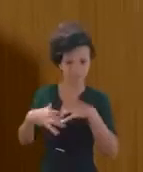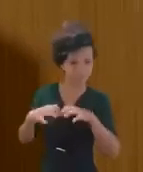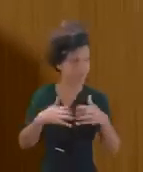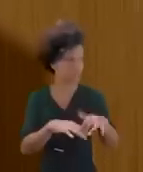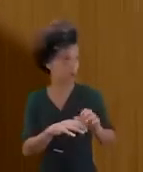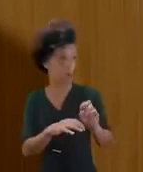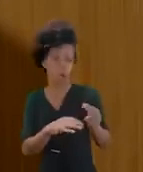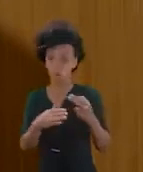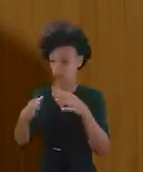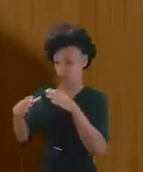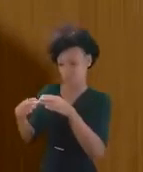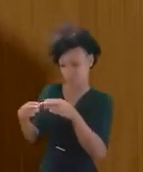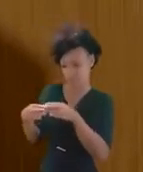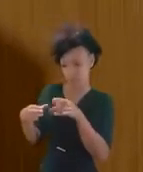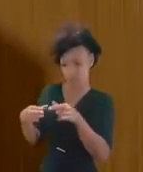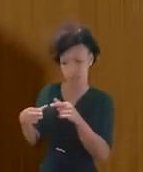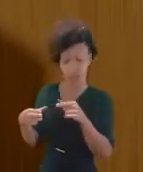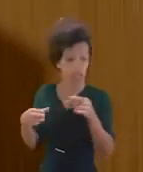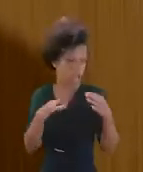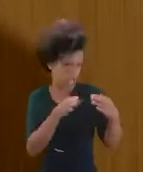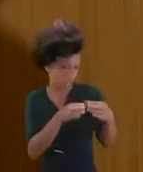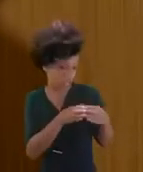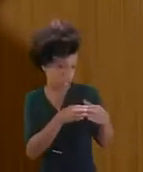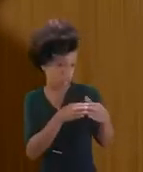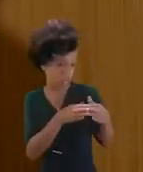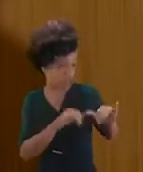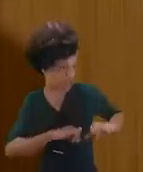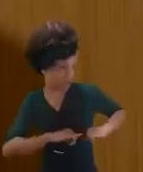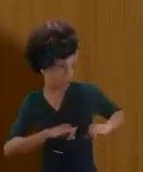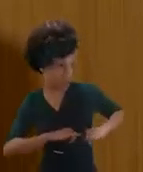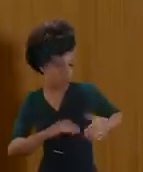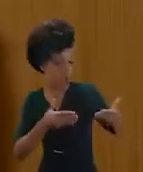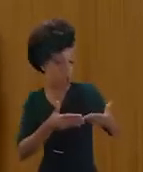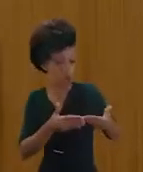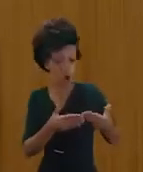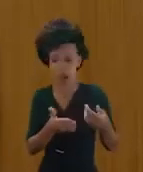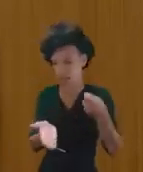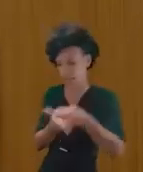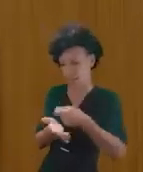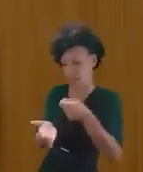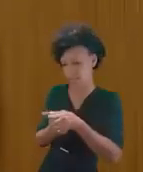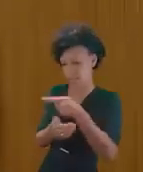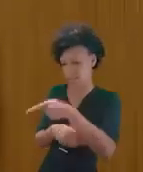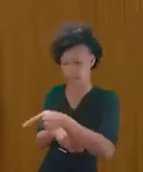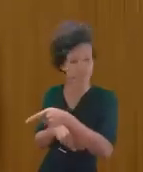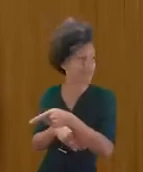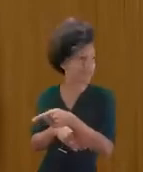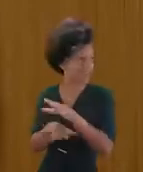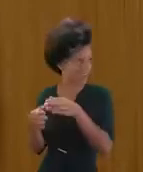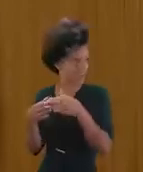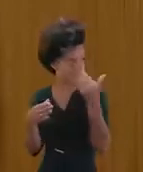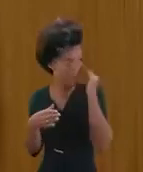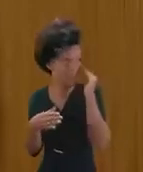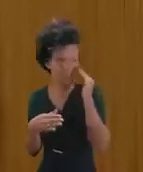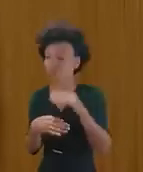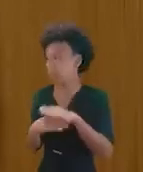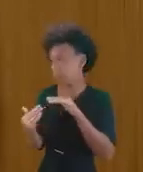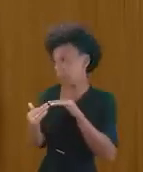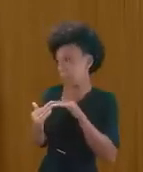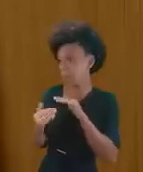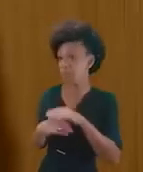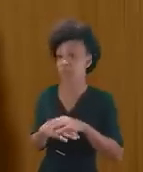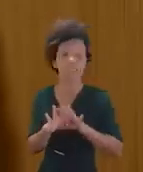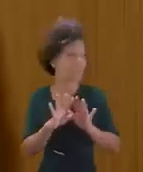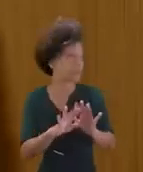tolerantes Ou aquele lado que de repente sofreu com intolerância agora que a sei tolerante É esse aqui um cê tá entendendo